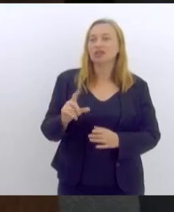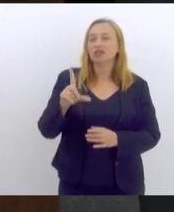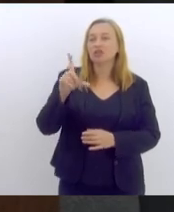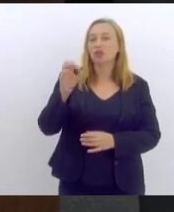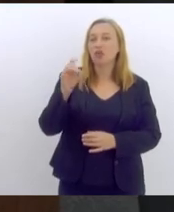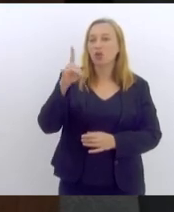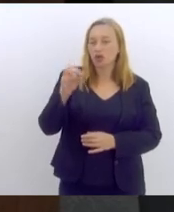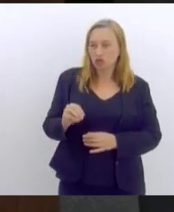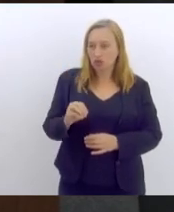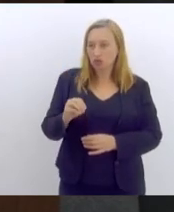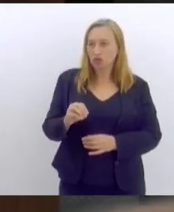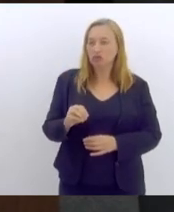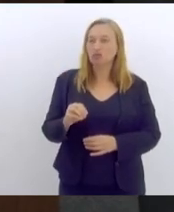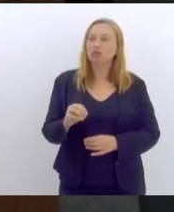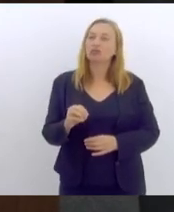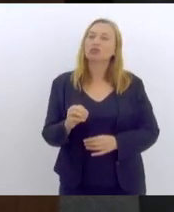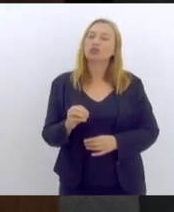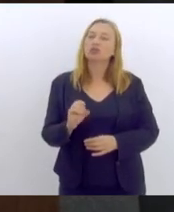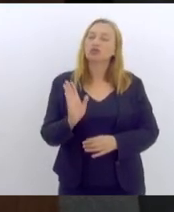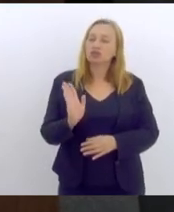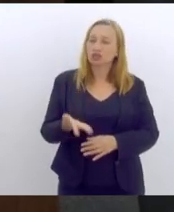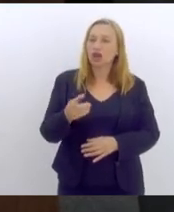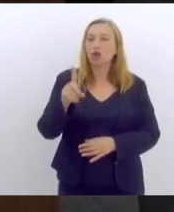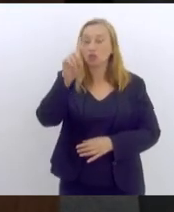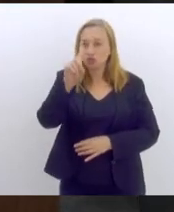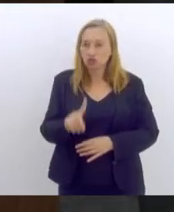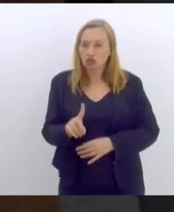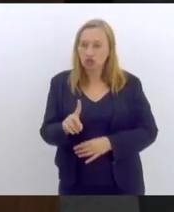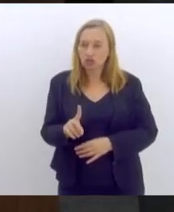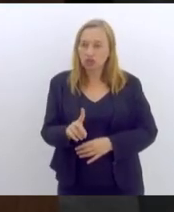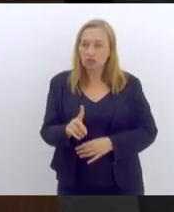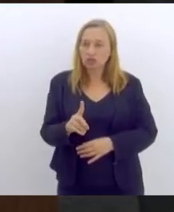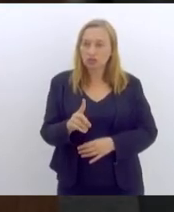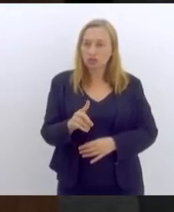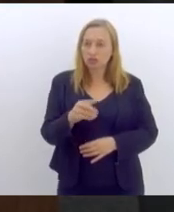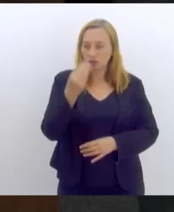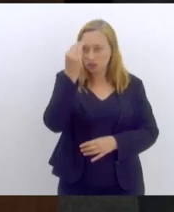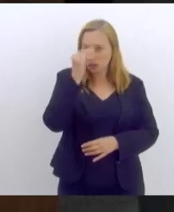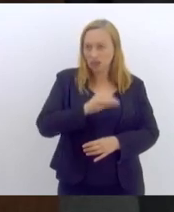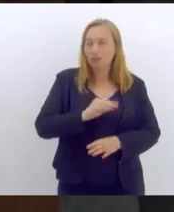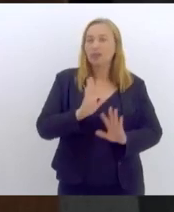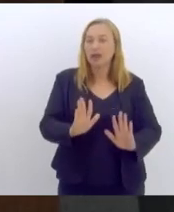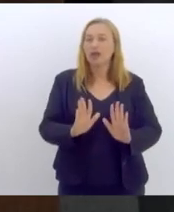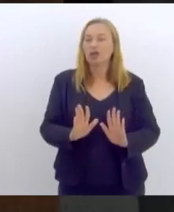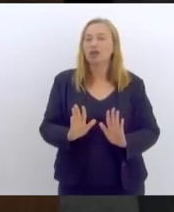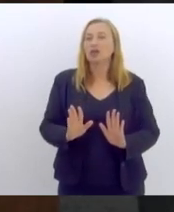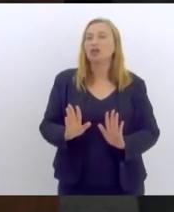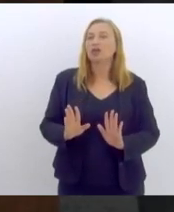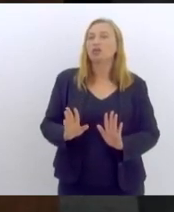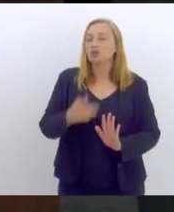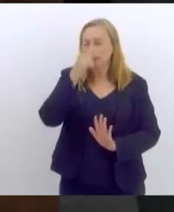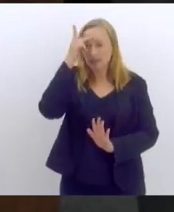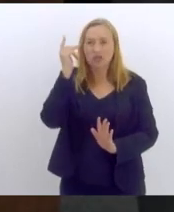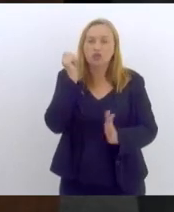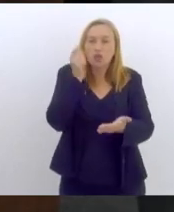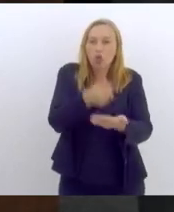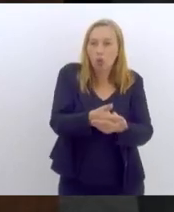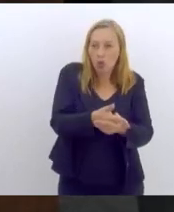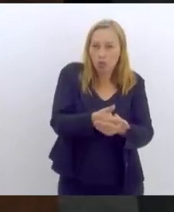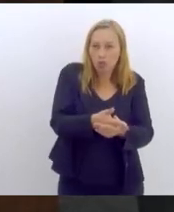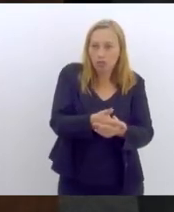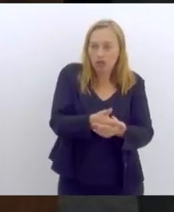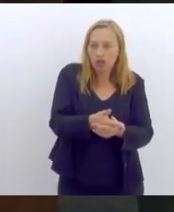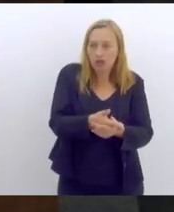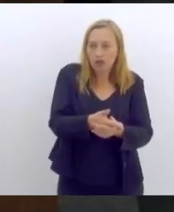que já prevê o direito ao arrependimento. O que é isso? Quando o consumidor faz uma compra fora